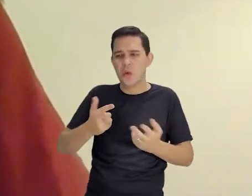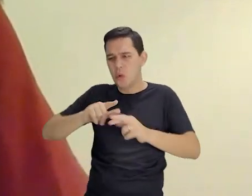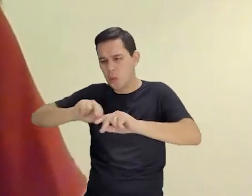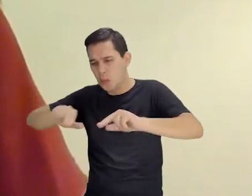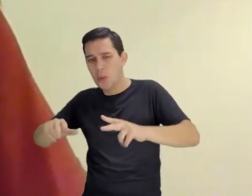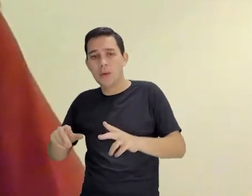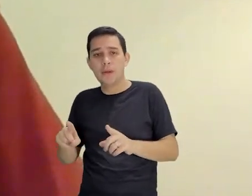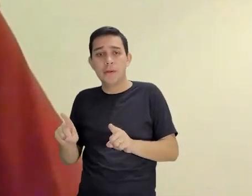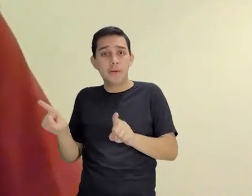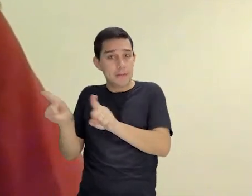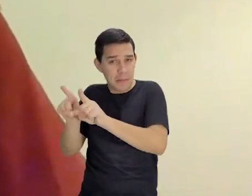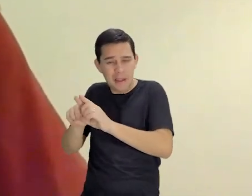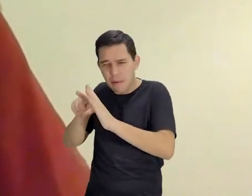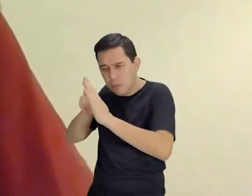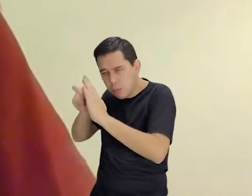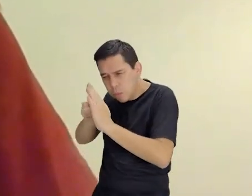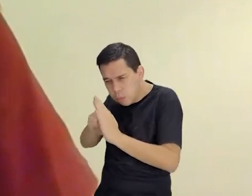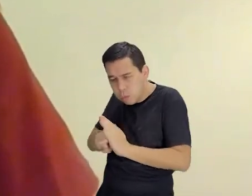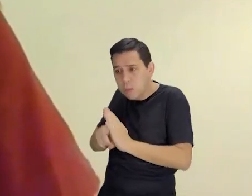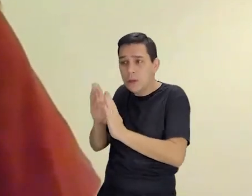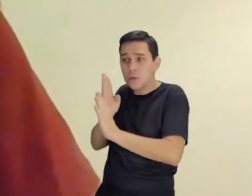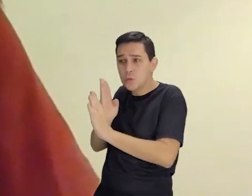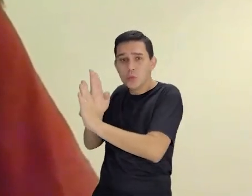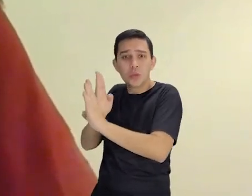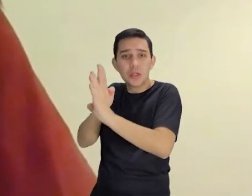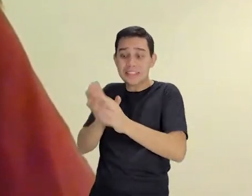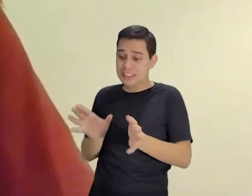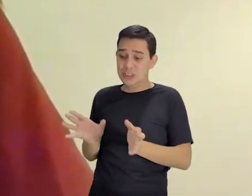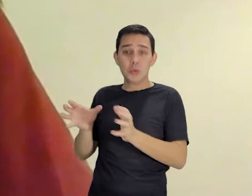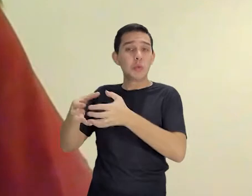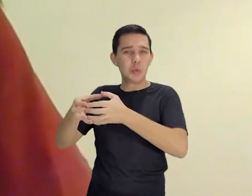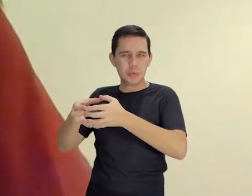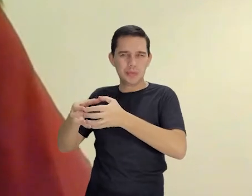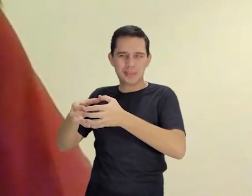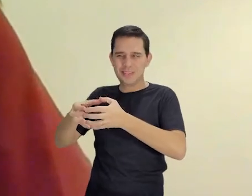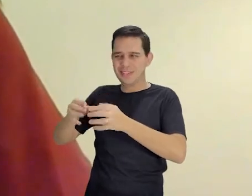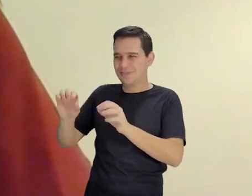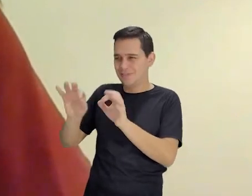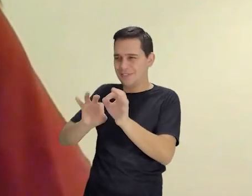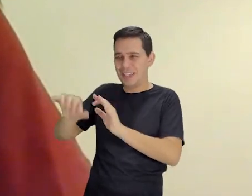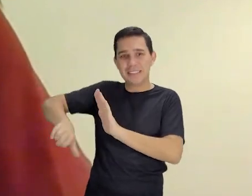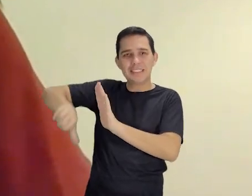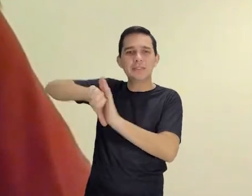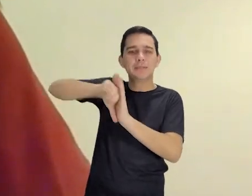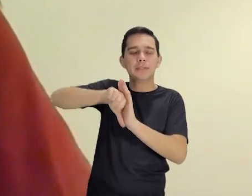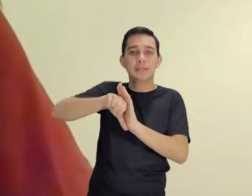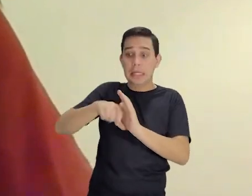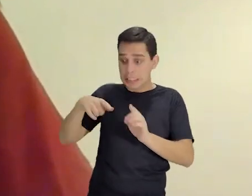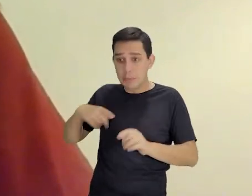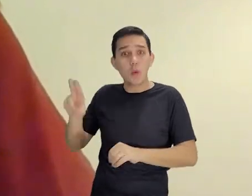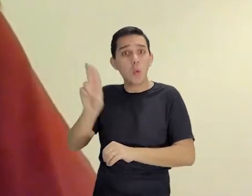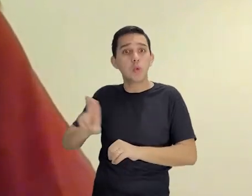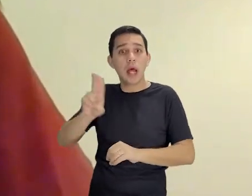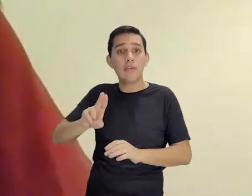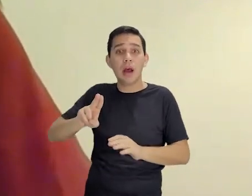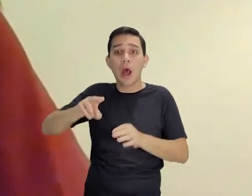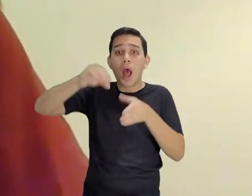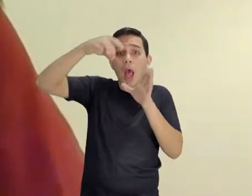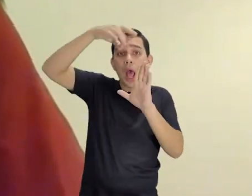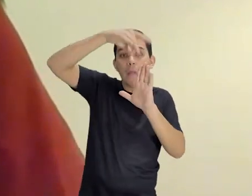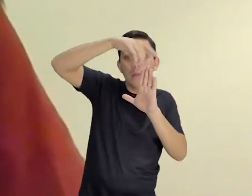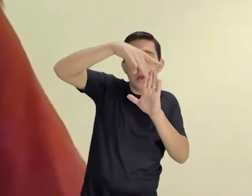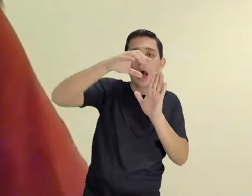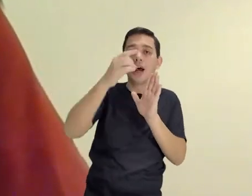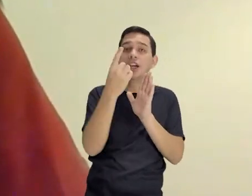identificamos que essa organização criminosa ela se utilizava de criptoativos para fazer a lavagem do